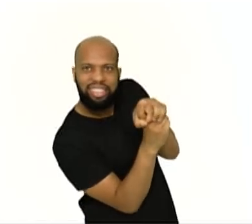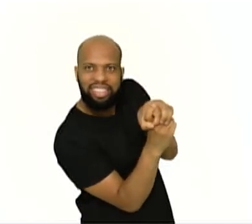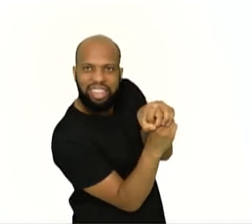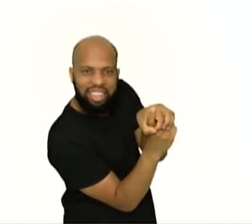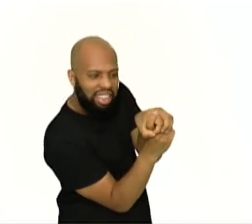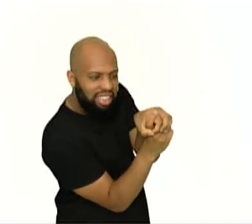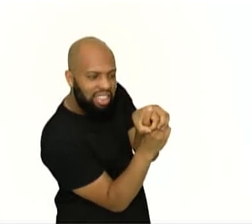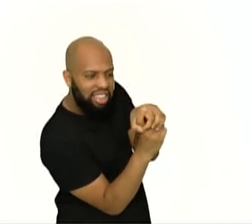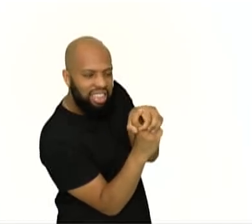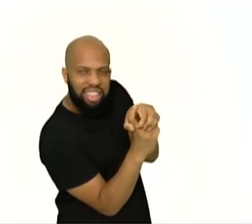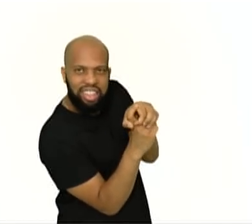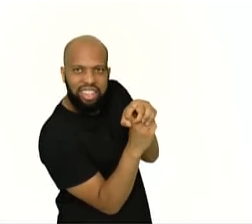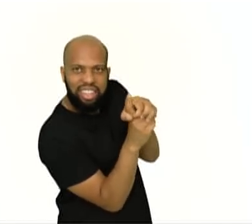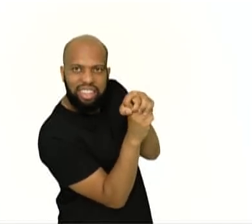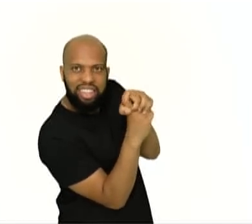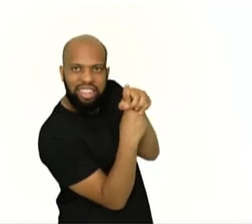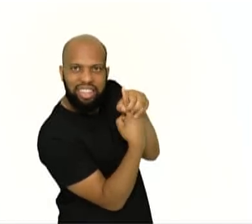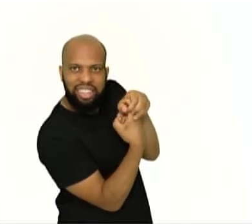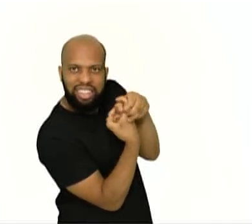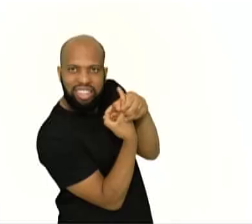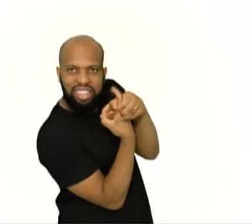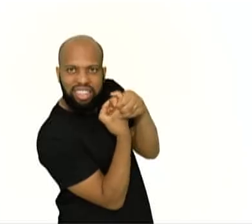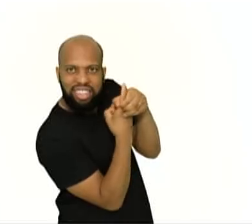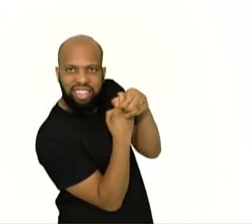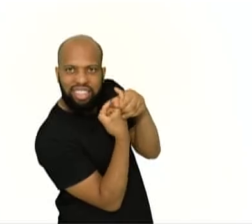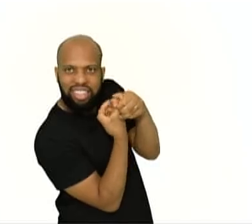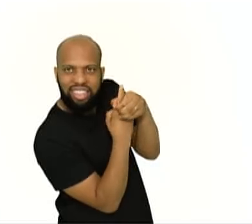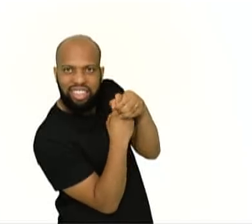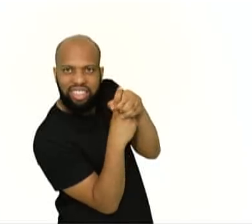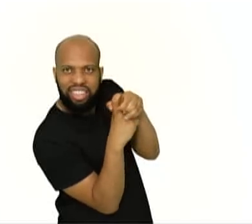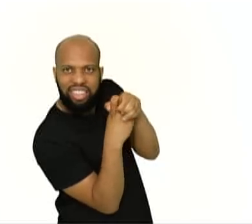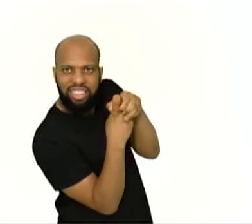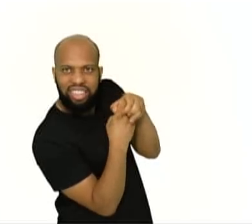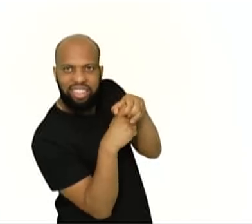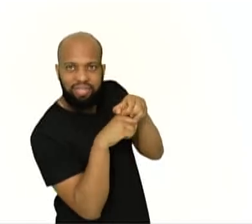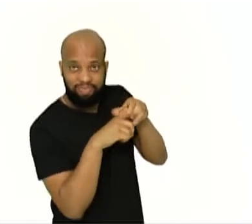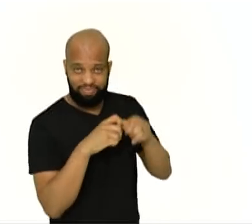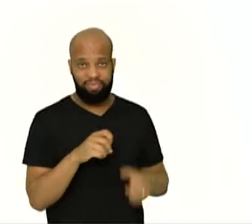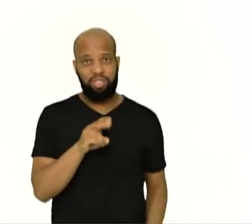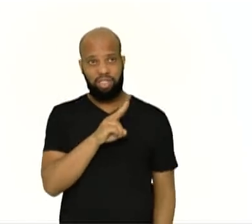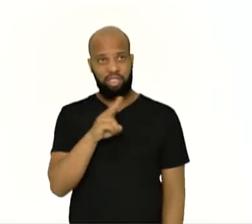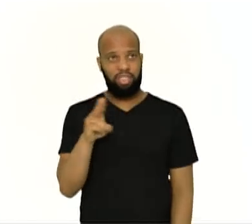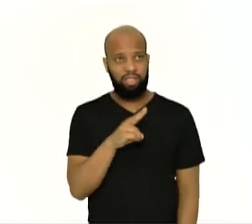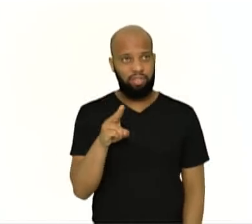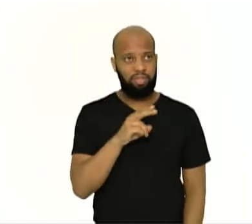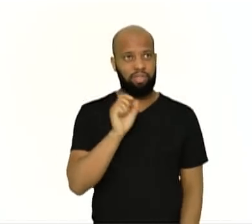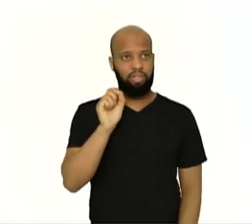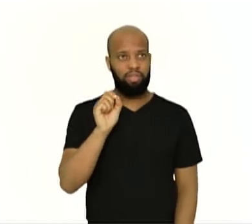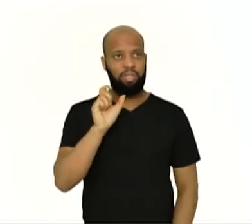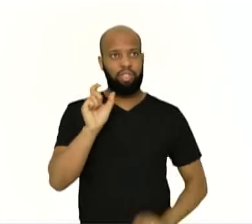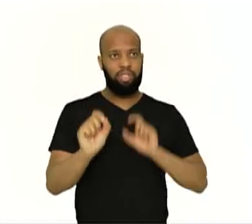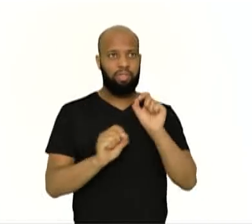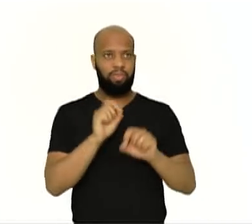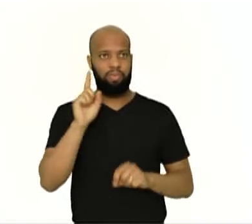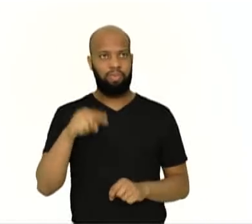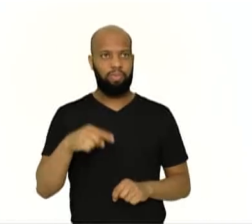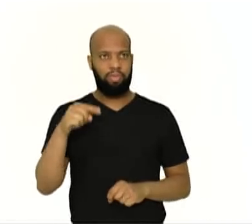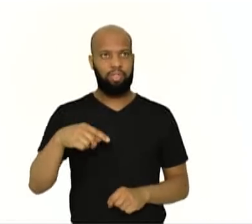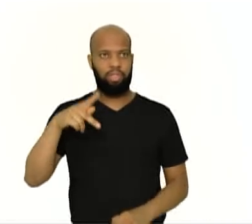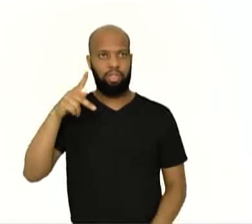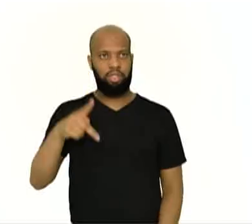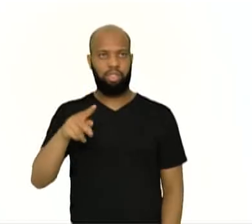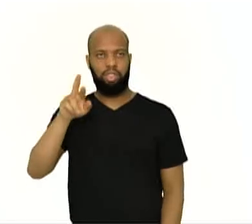vamos dizer assim, no esfíncter do ânus e ele dá essa sensação de coceira. O nome é prurido. Então, como que a gente faz